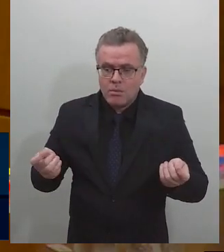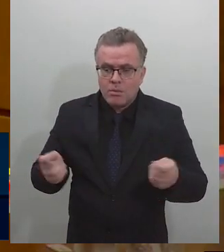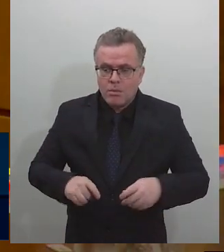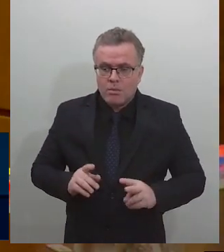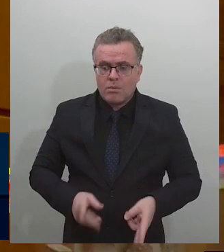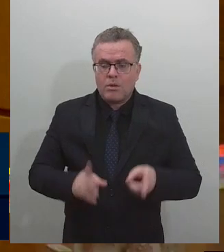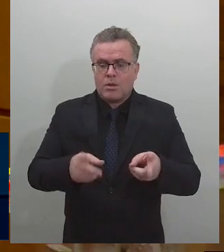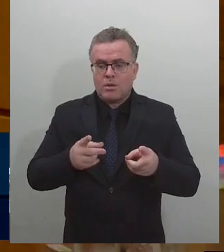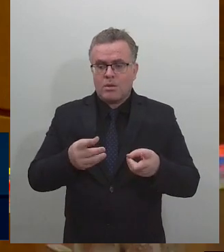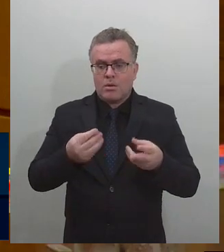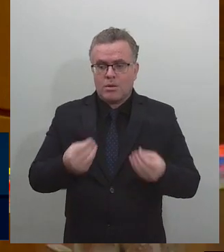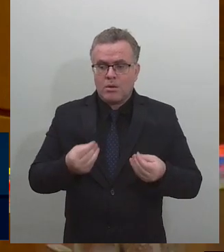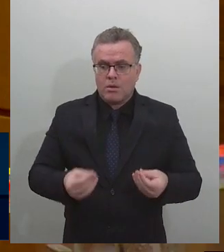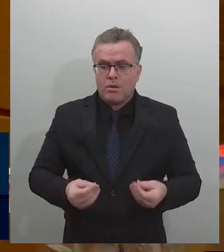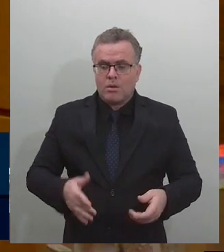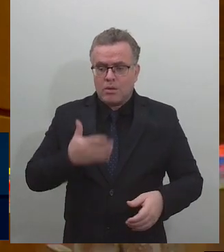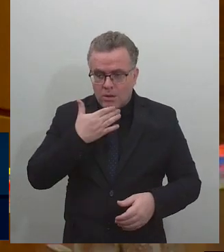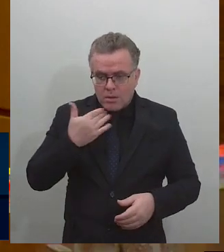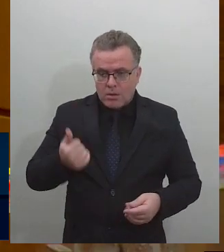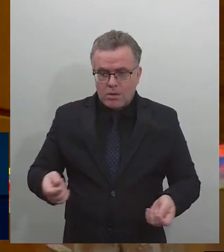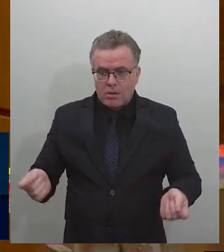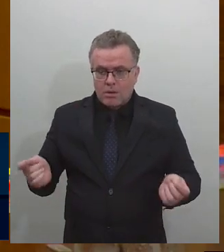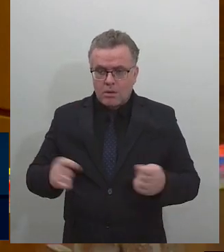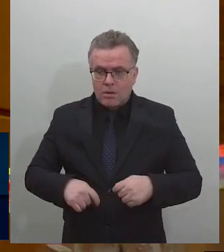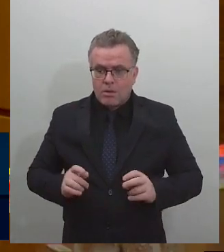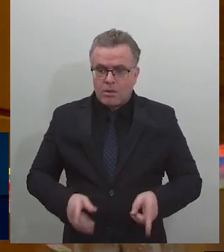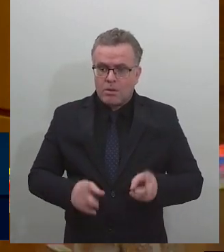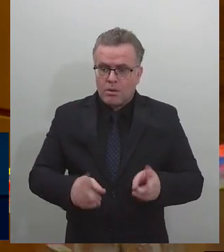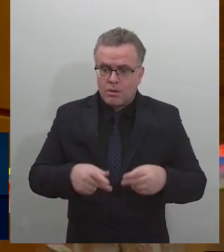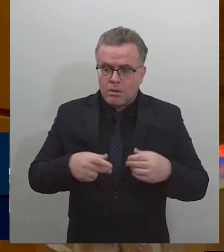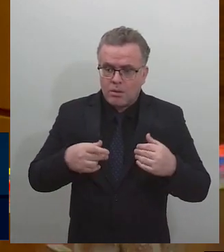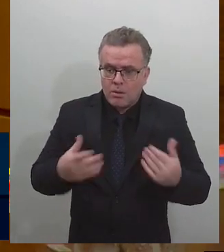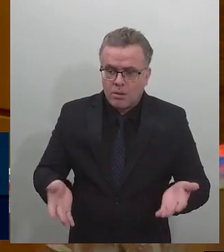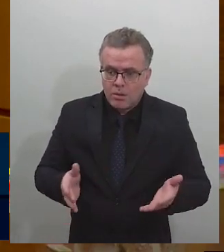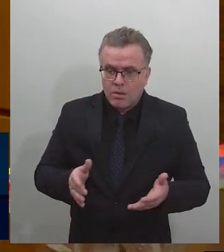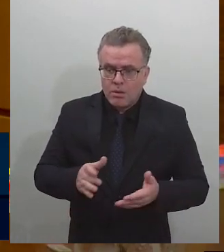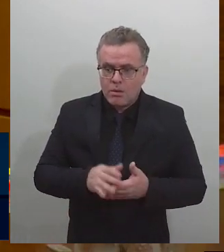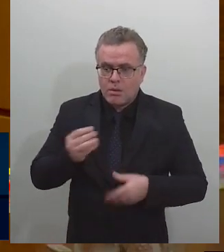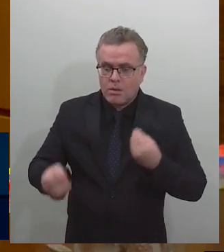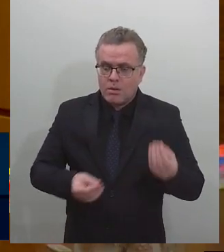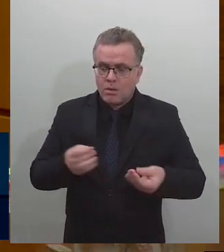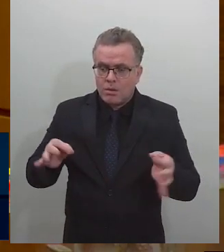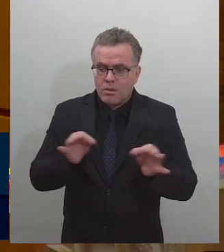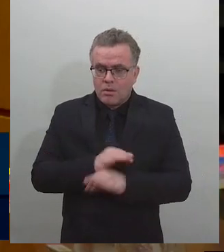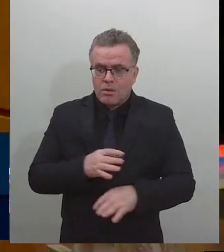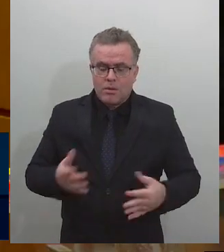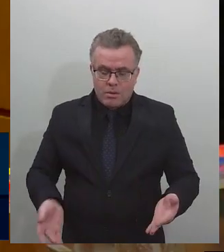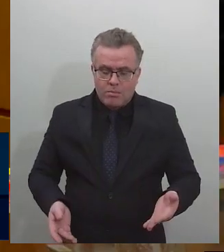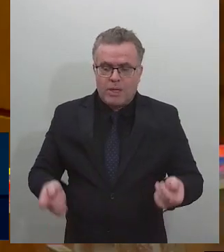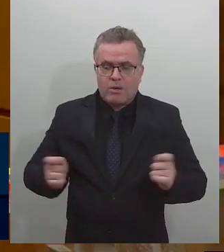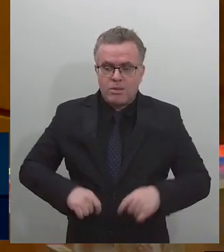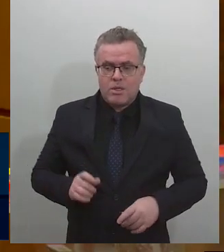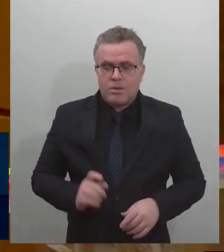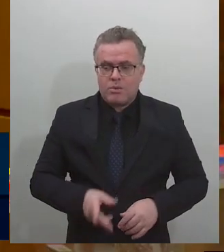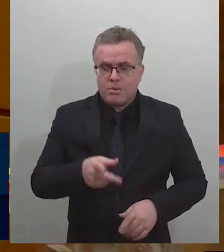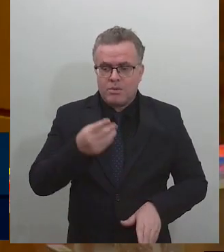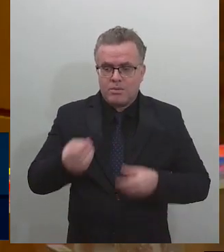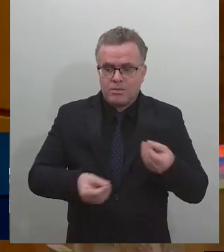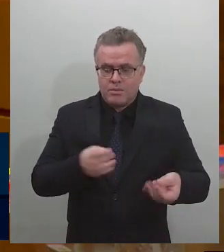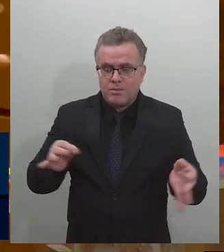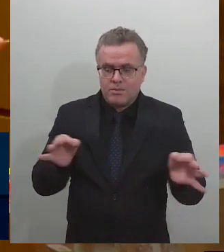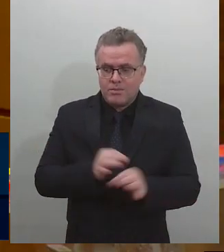melhoradas, né, no nosso município, no nosso estado. As mulheres, né, sempre têm esse coração, né, apesar